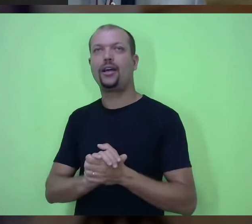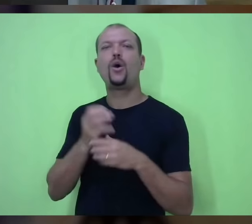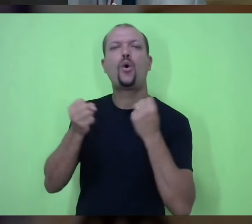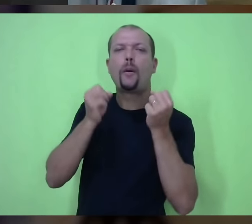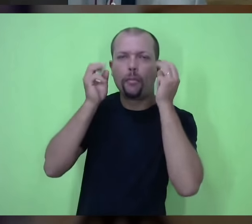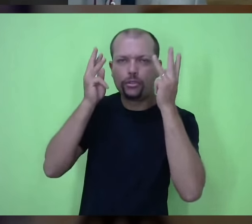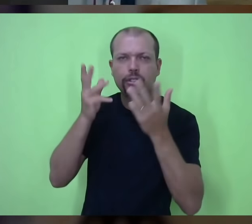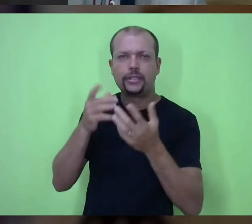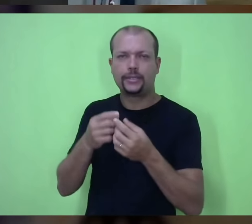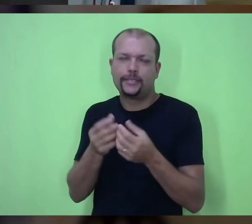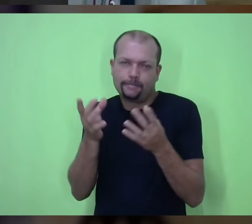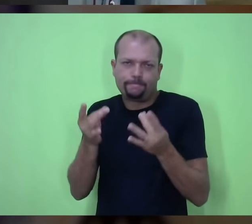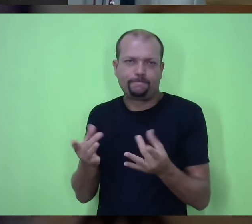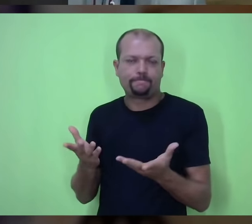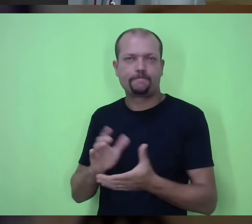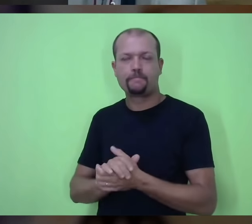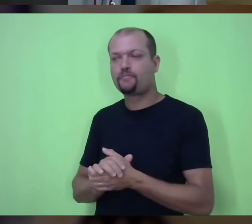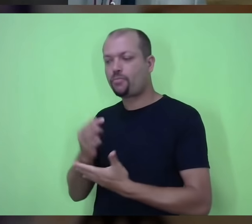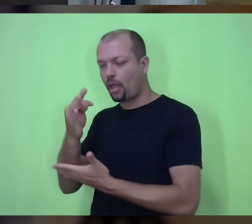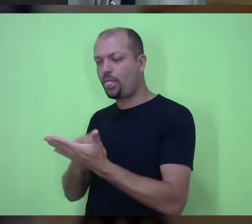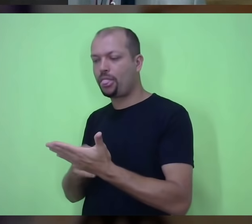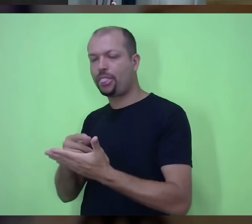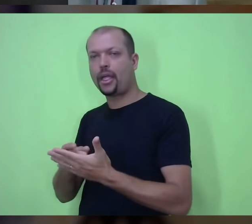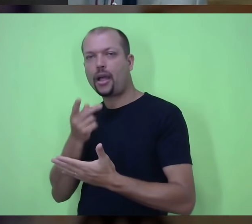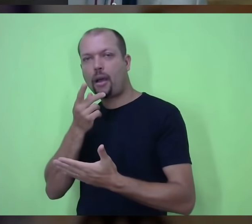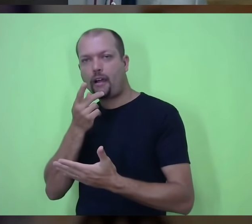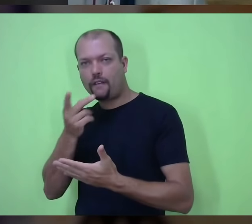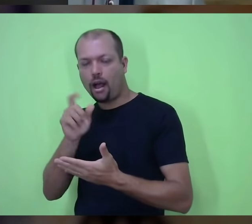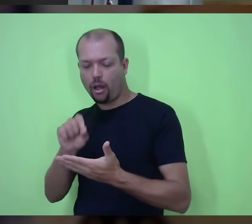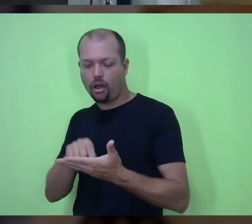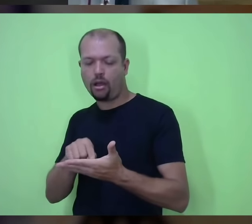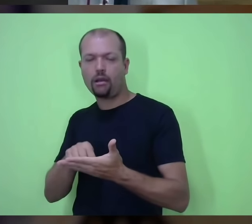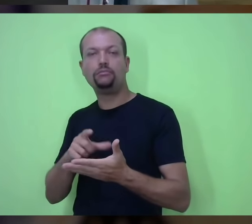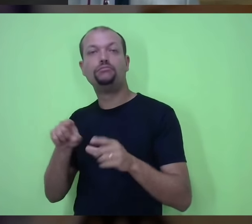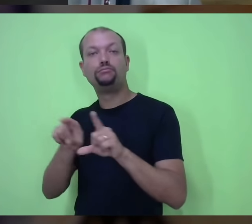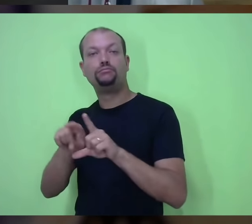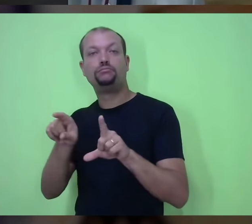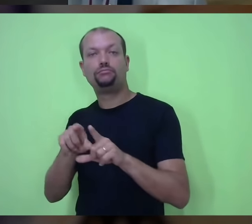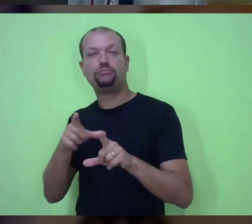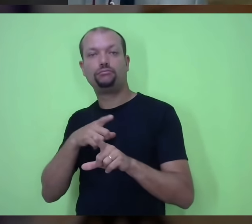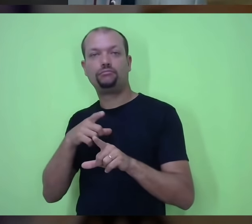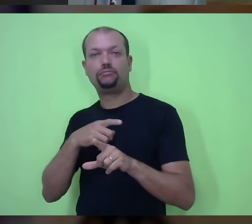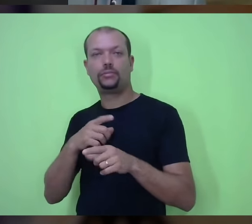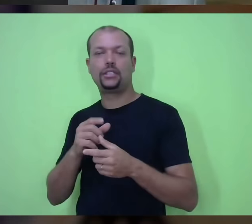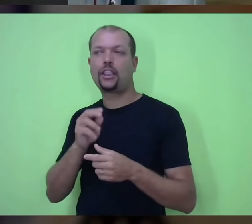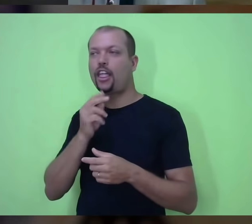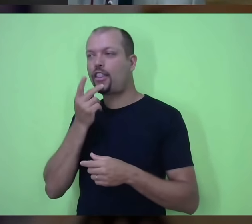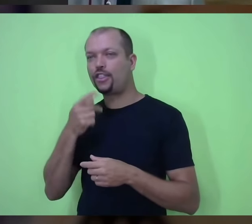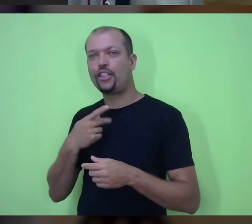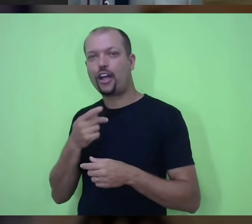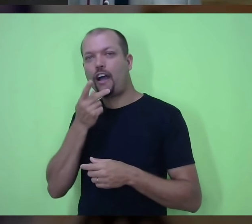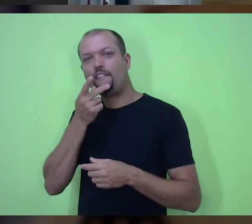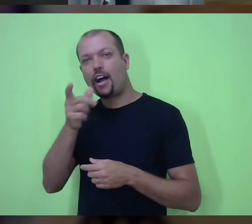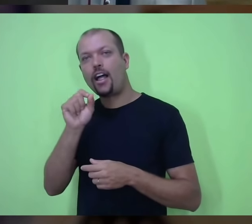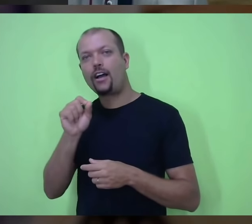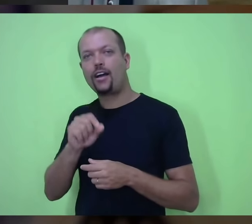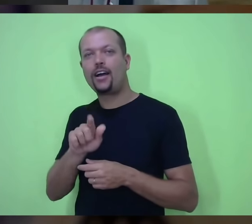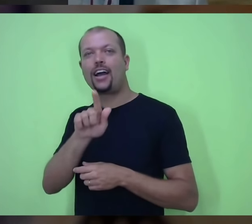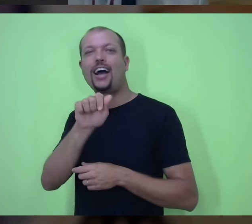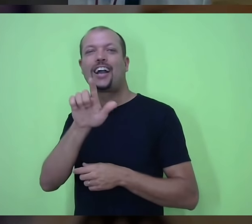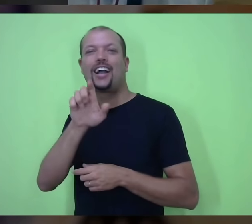exemplo de Moisés, o texto colocado pelo autor da lição, ele também se encontra naquela seção que nós chamamos normalmente